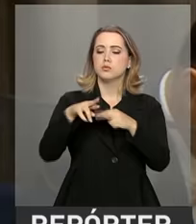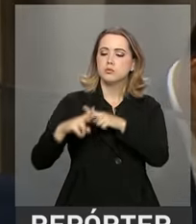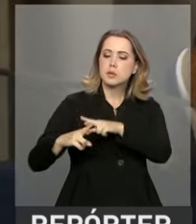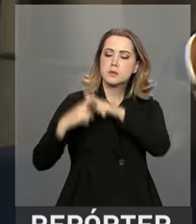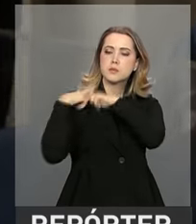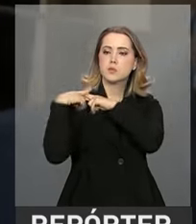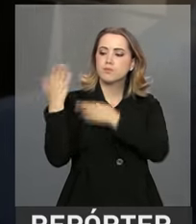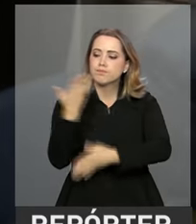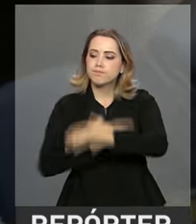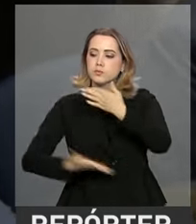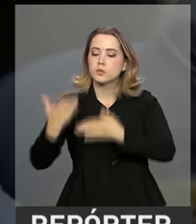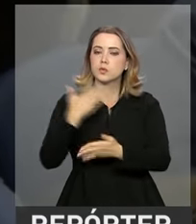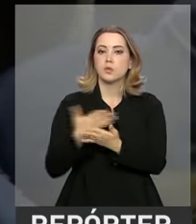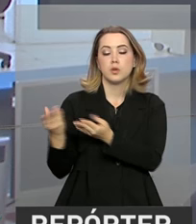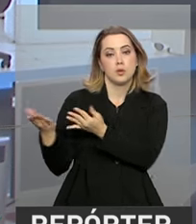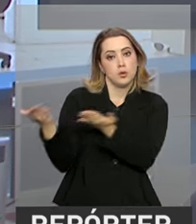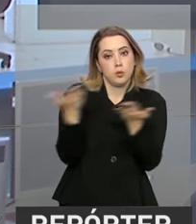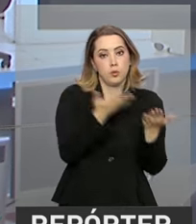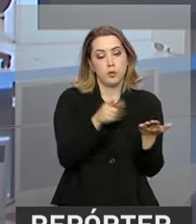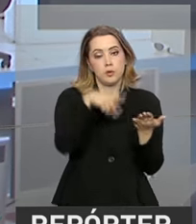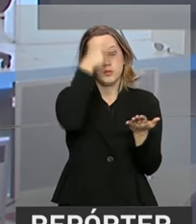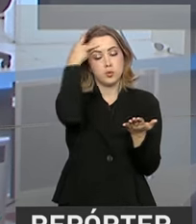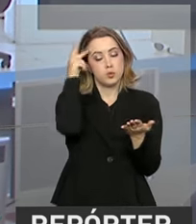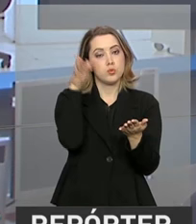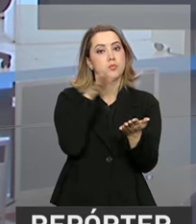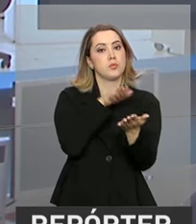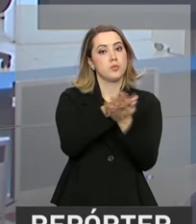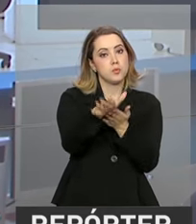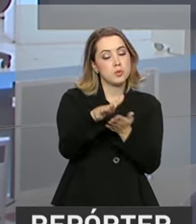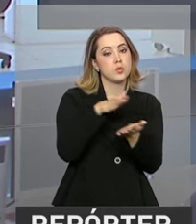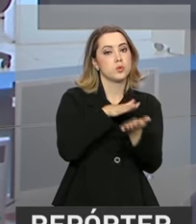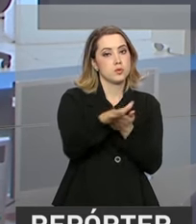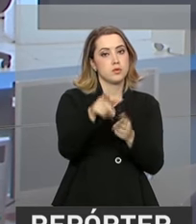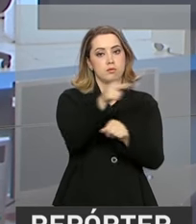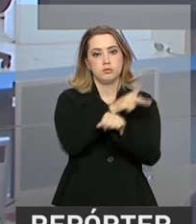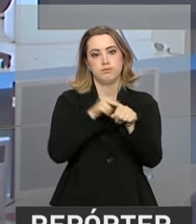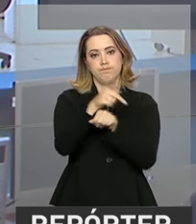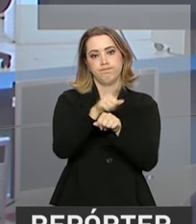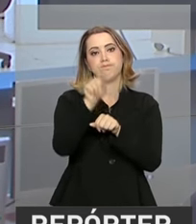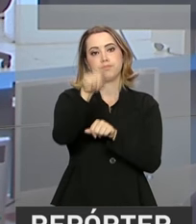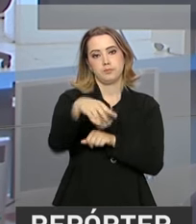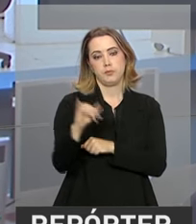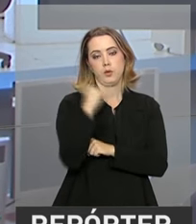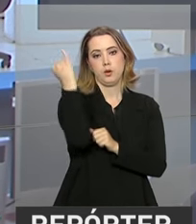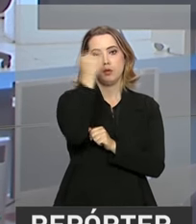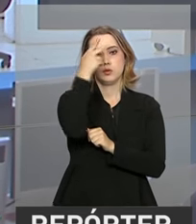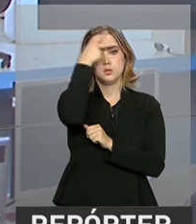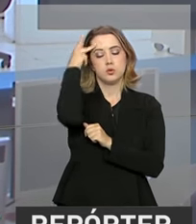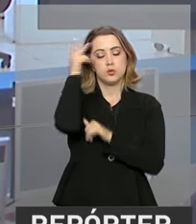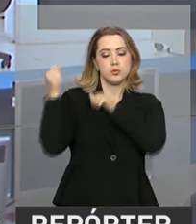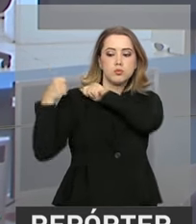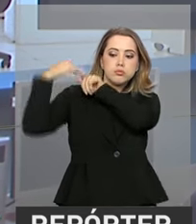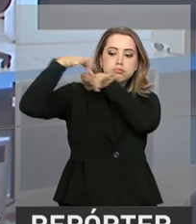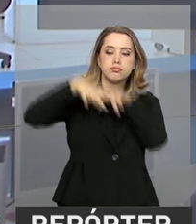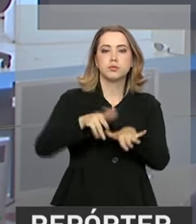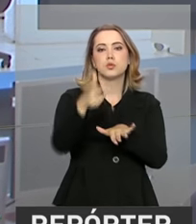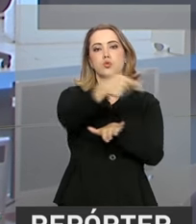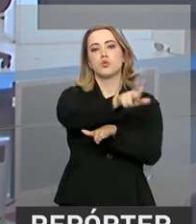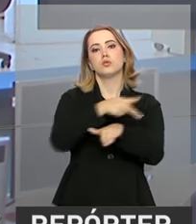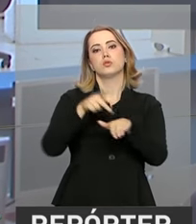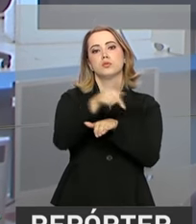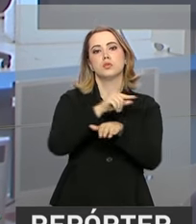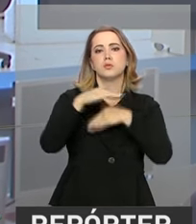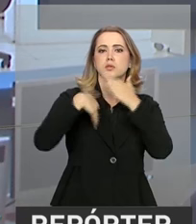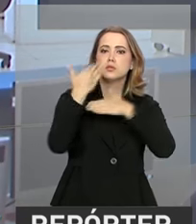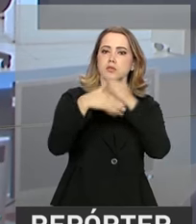responsabilidades no acolhimento de refugiados. Em seu discurso, o presidente falou sobre a importância dos imigrantes para o desenvolvimento do país e destacou